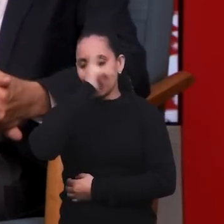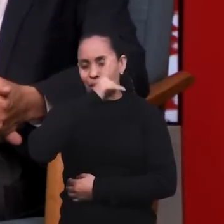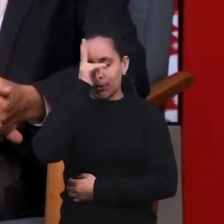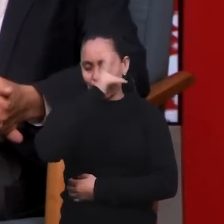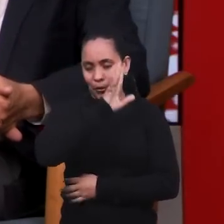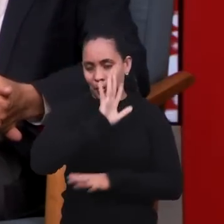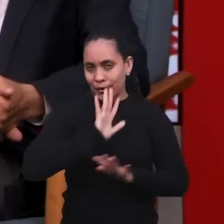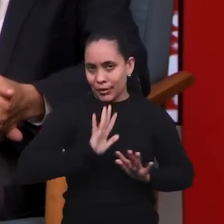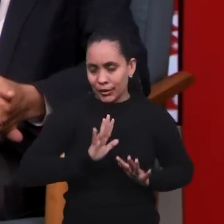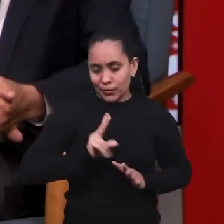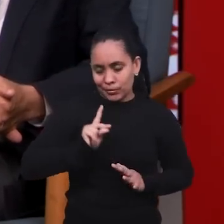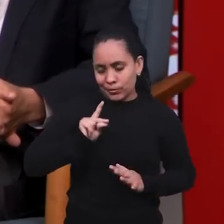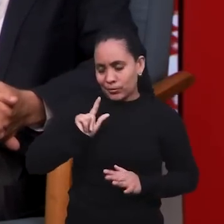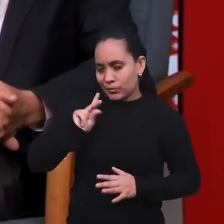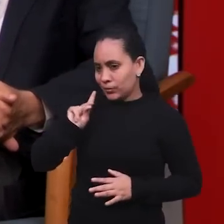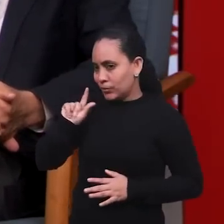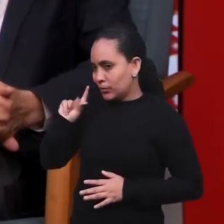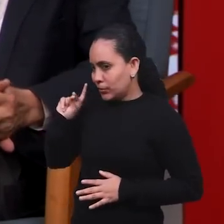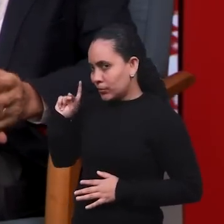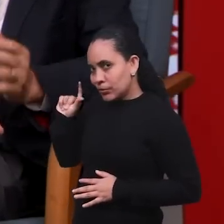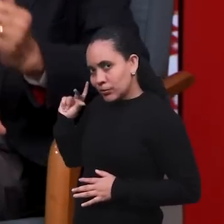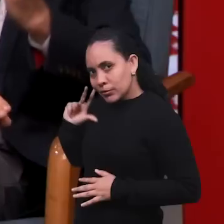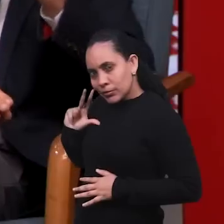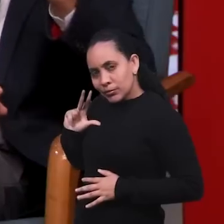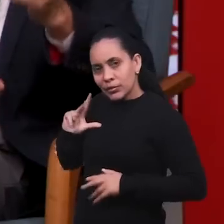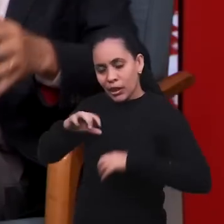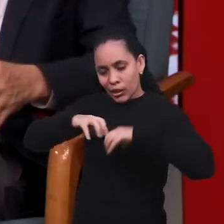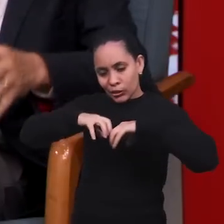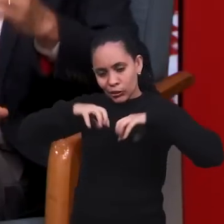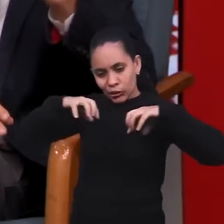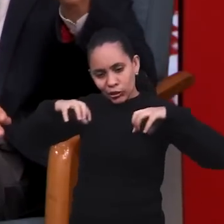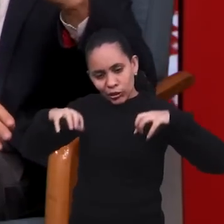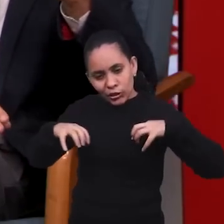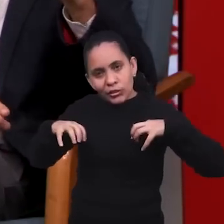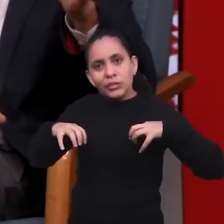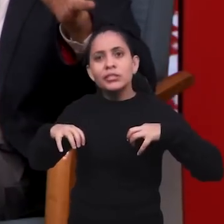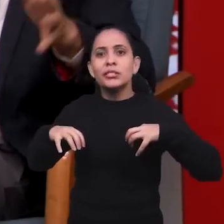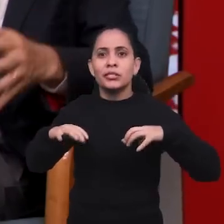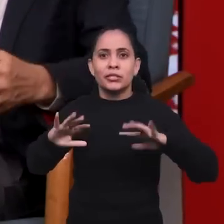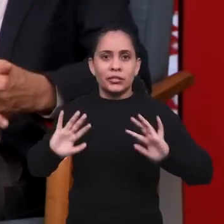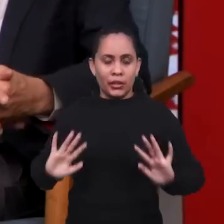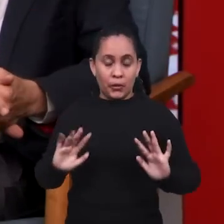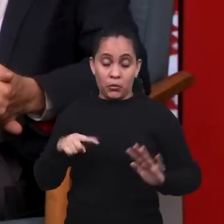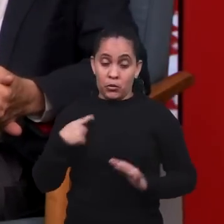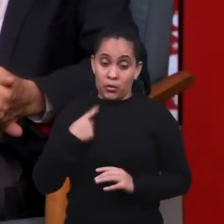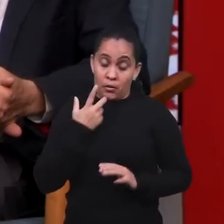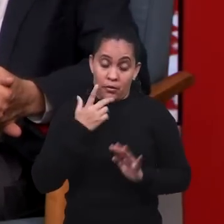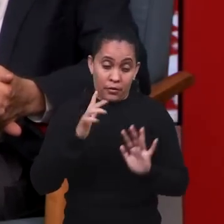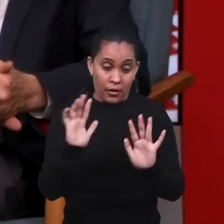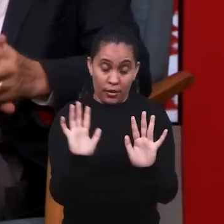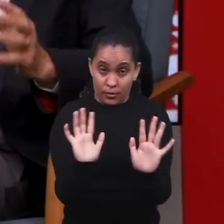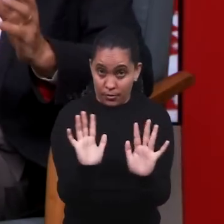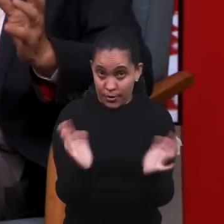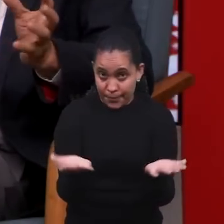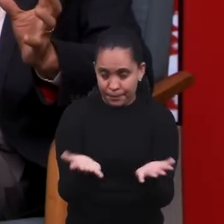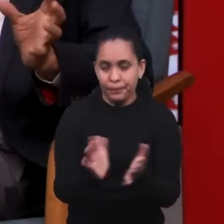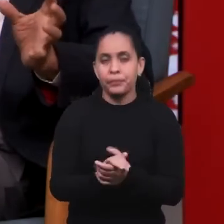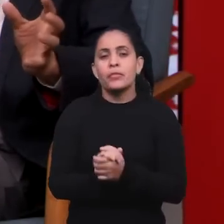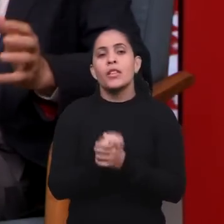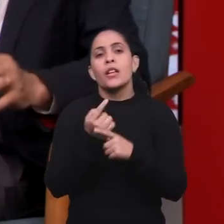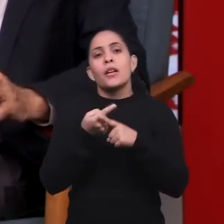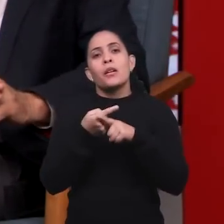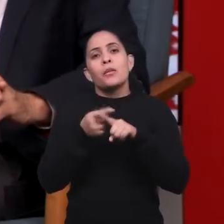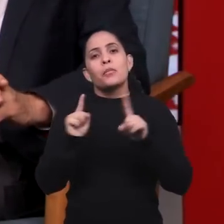muito antiga, desde a época da divisão, né, dos pós-cativeiros. Nós não vamos entrar em detalhes sobre isso, mas havia